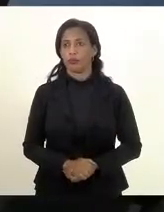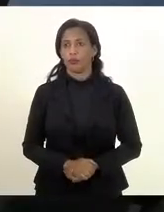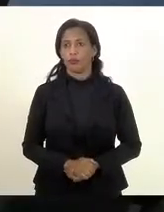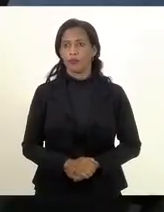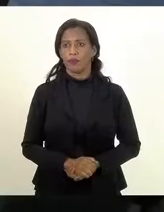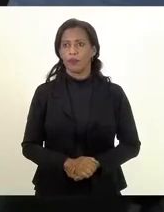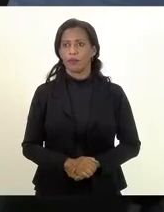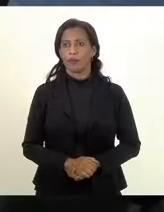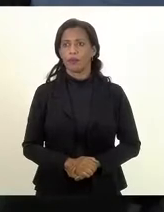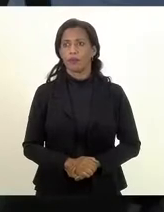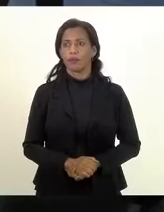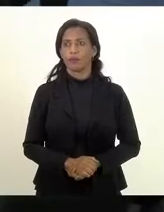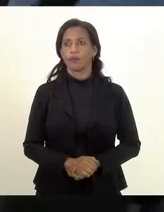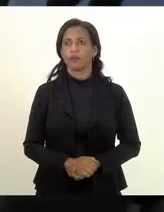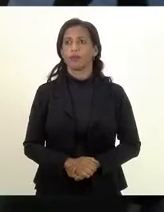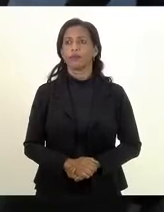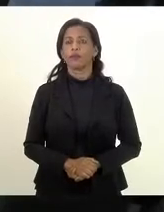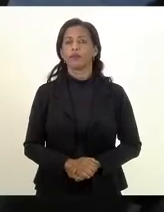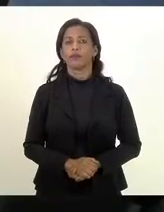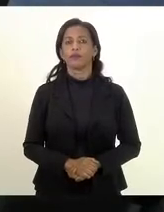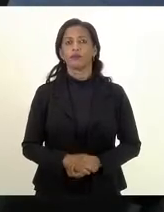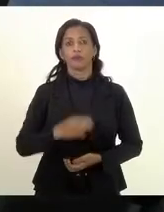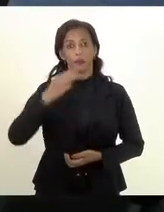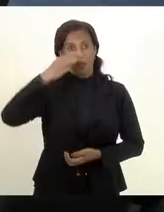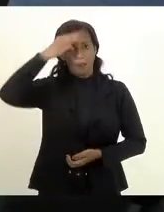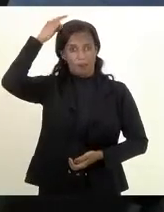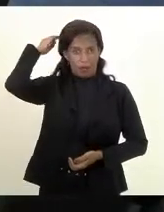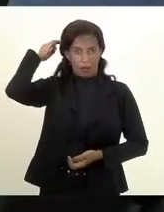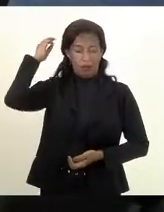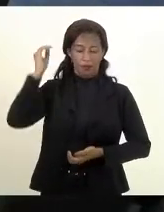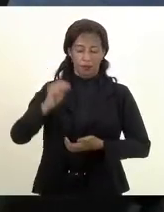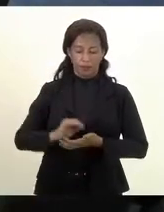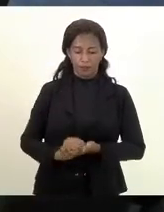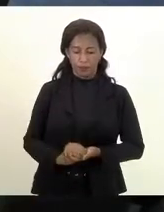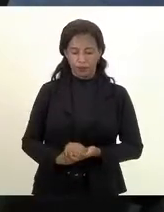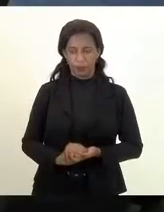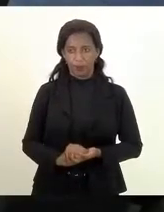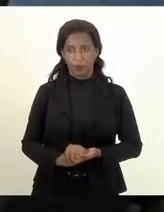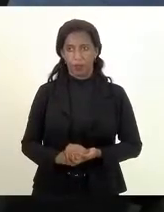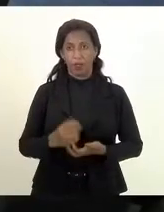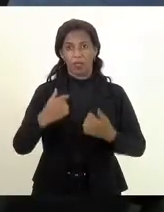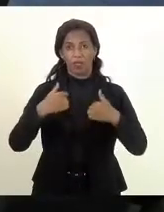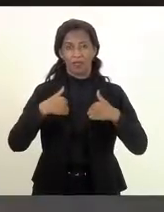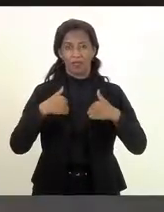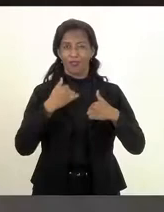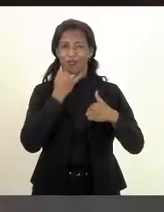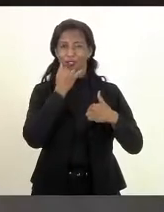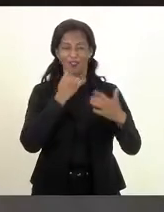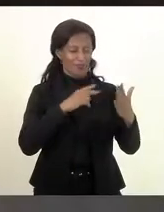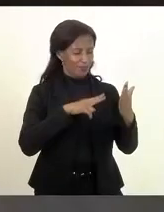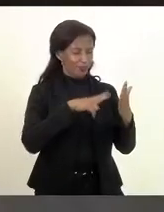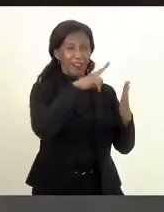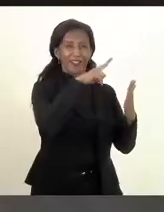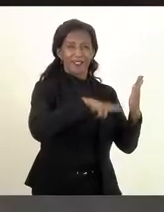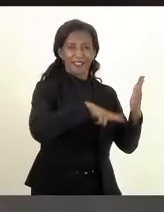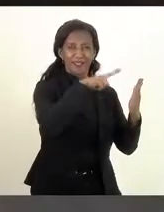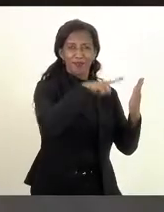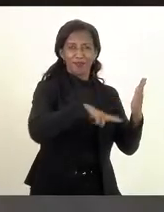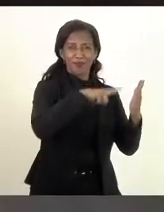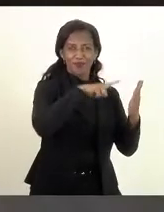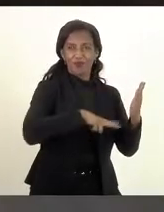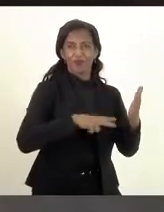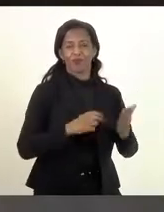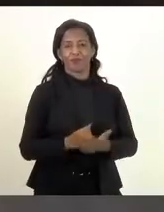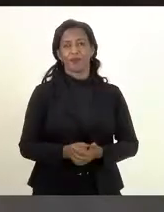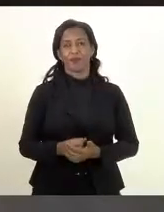Deputado Valdeck, deputado Márcio Pacheco. Eu queria... Eu estou olhando aqui ainda. É porque, deputada